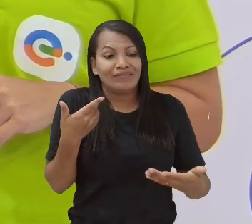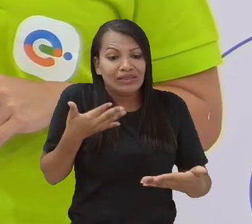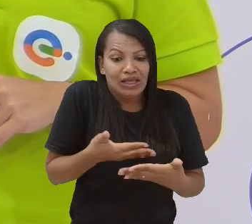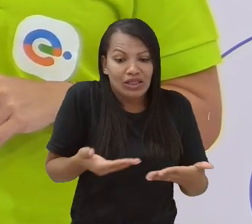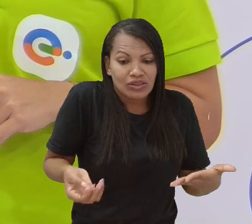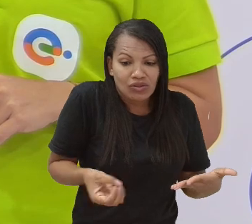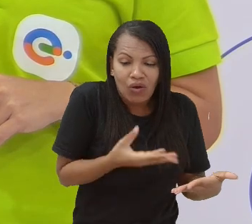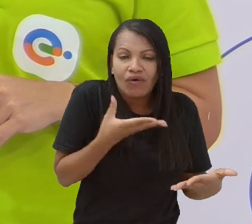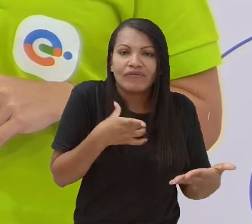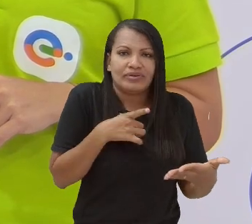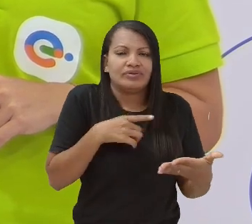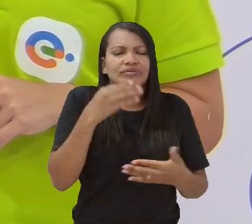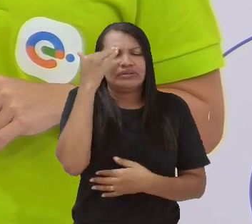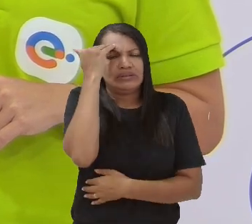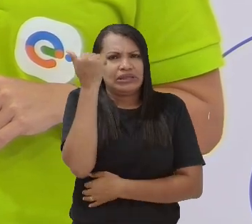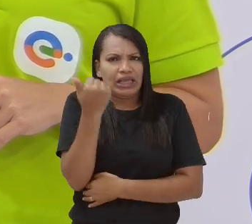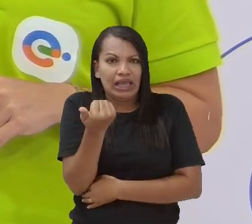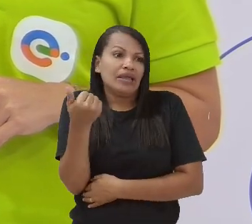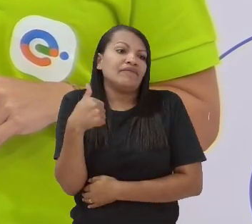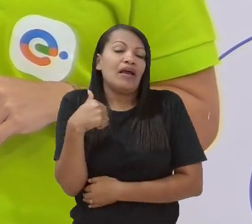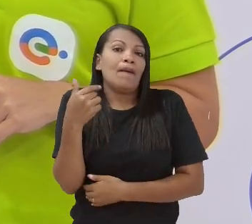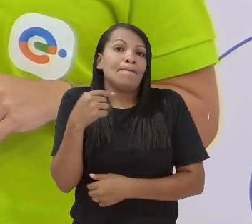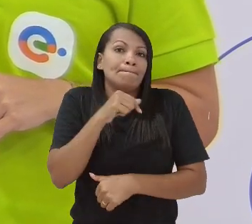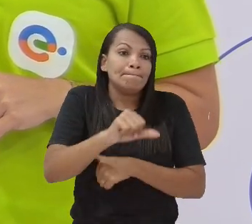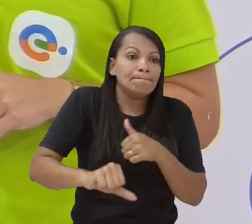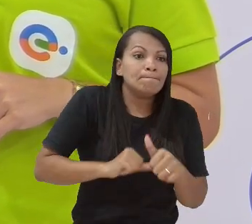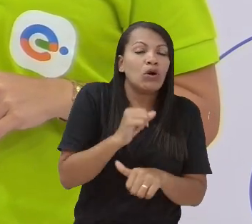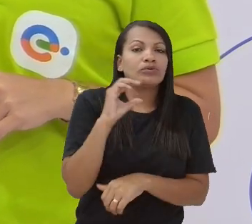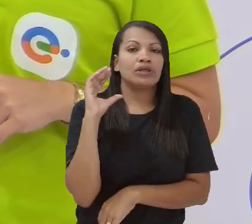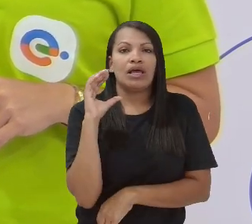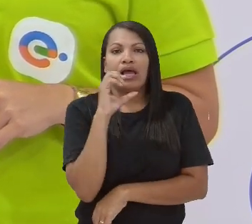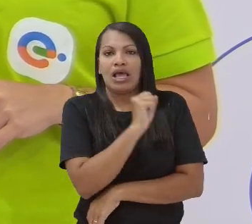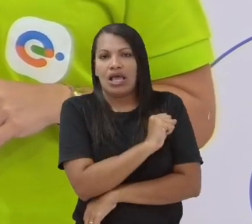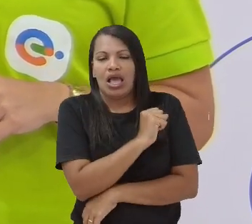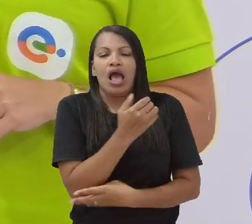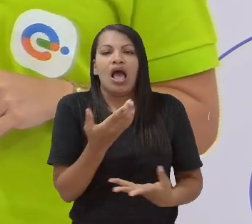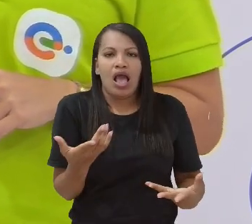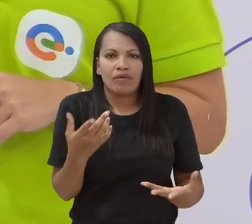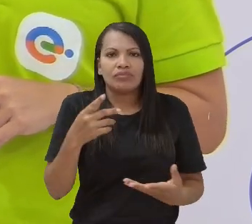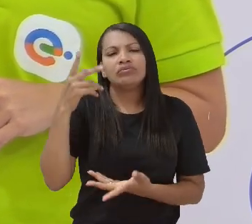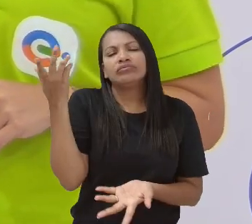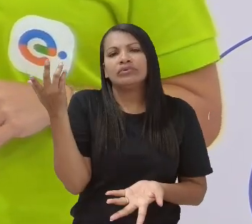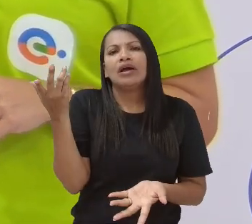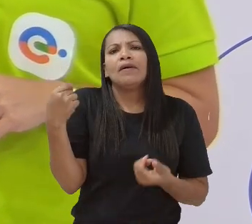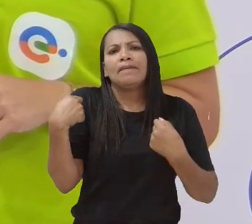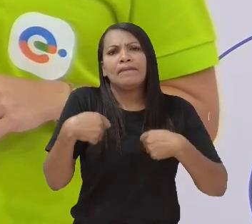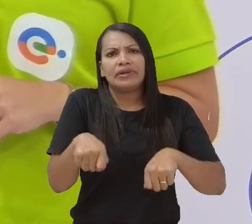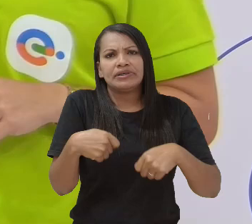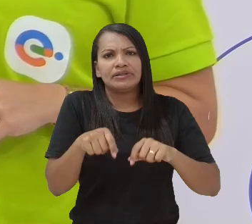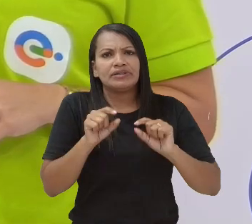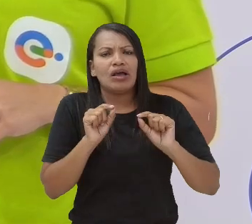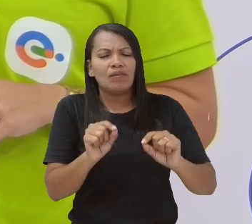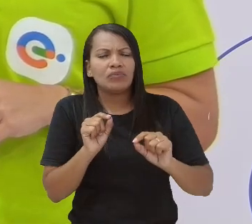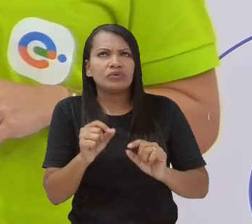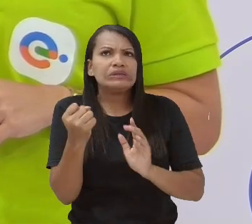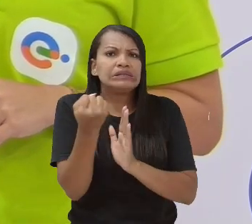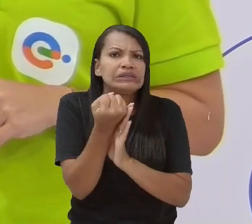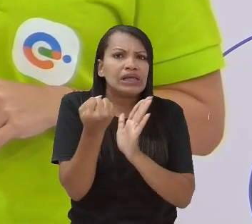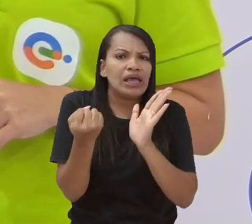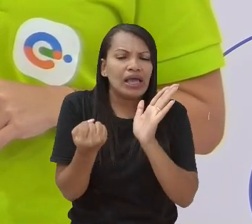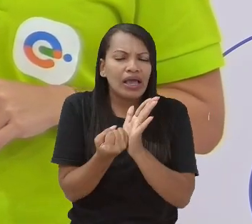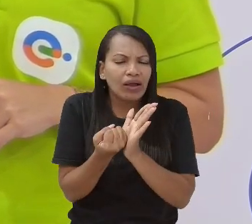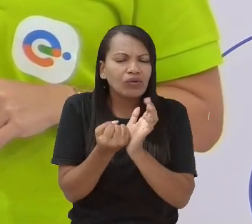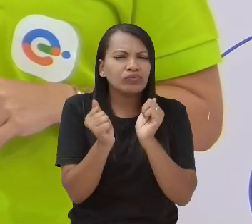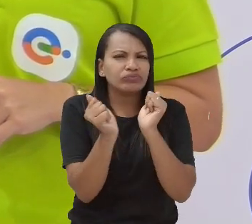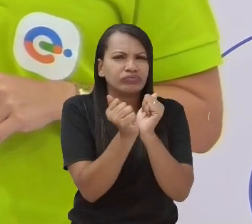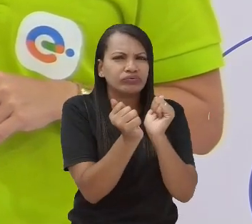vai ser da noite para o dia em que a gente vai estar acabando com uma dívida histórica tão séria de séculos e séculos de escravidão